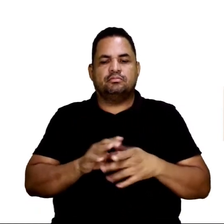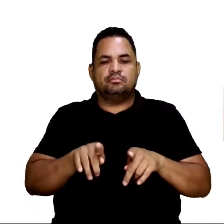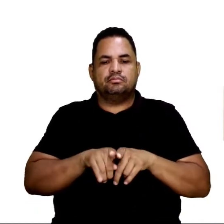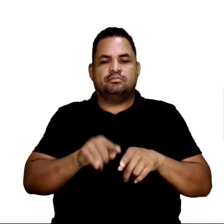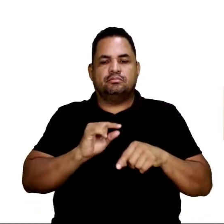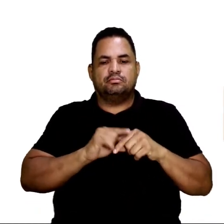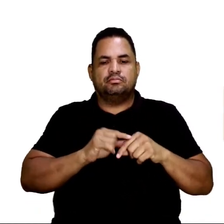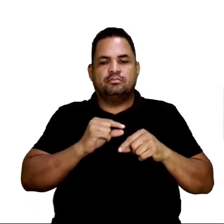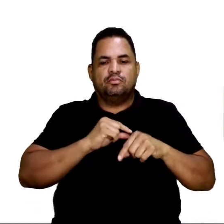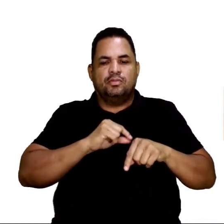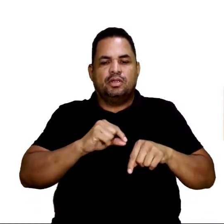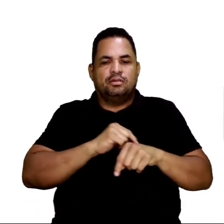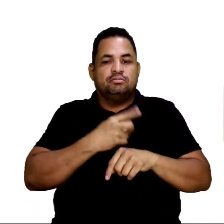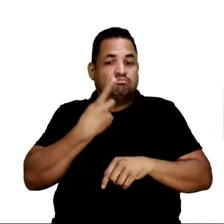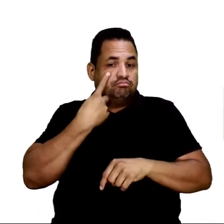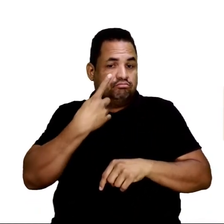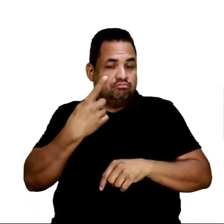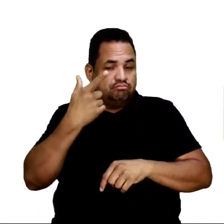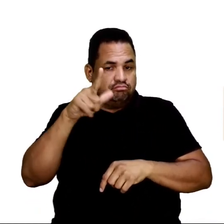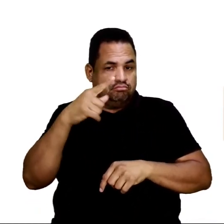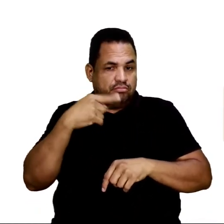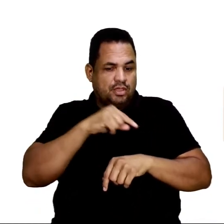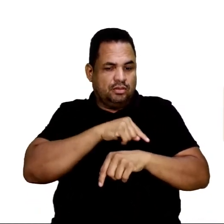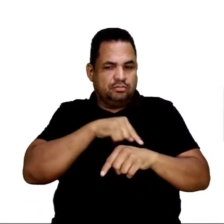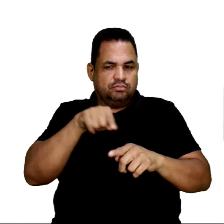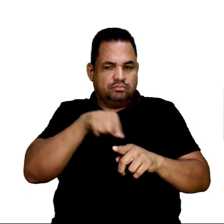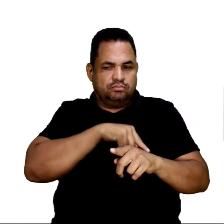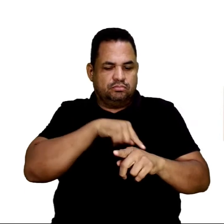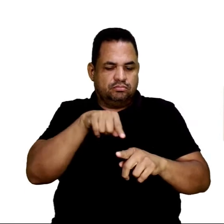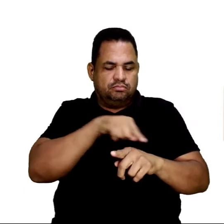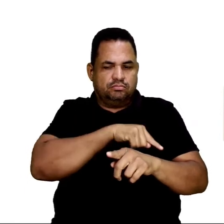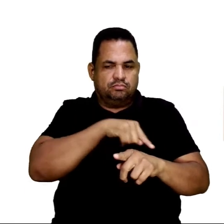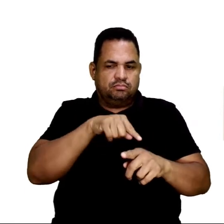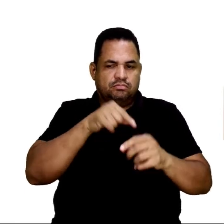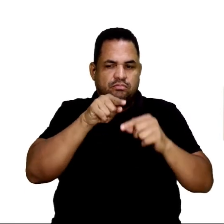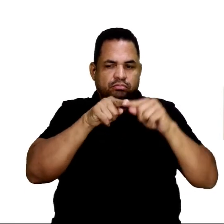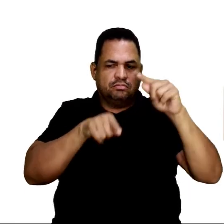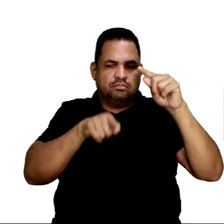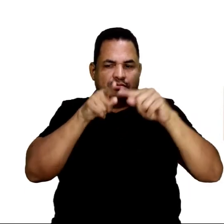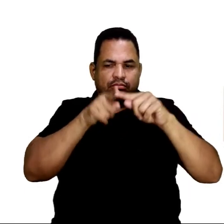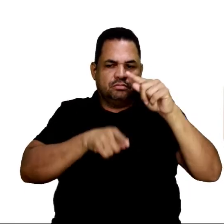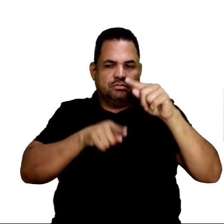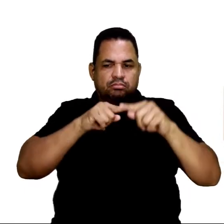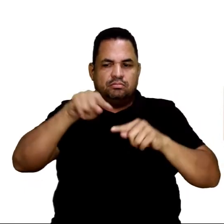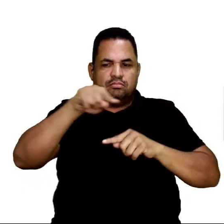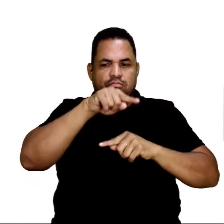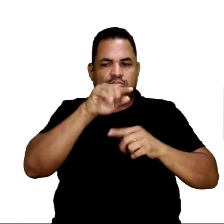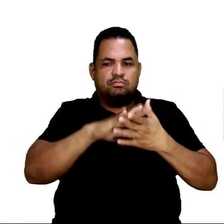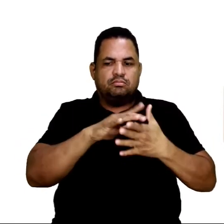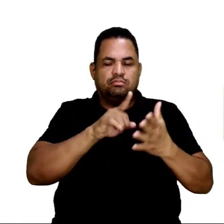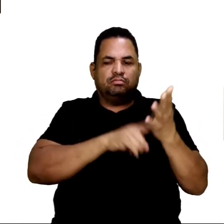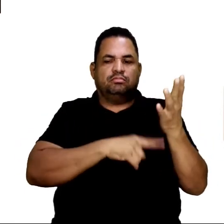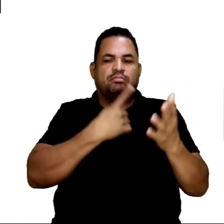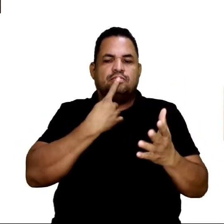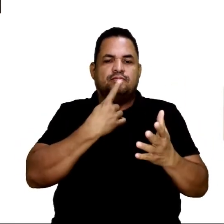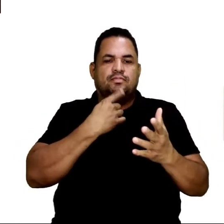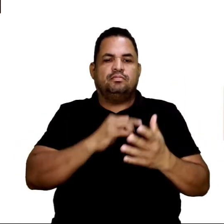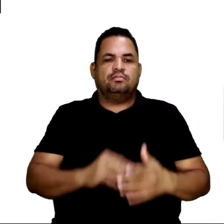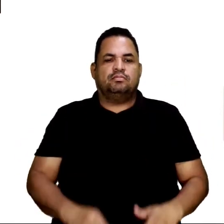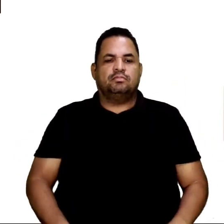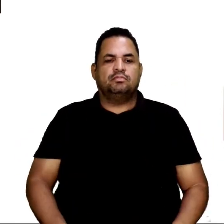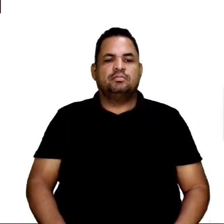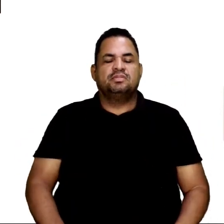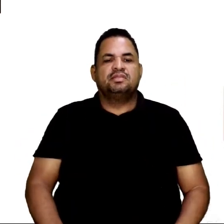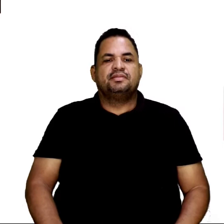vasos aparentes, olha lá, todos esses risquinhos, esses traçozinhos, são os vasos sanguíneos, tá? Presentes nas articulações